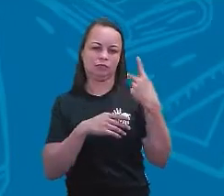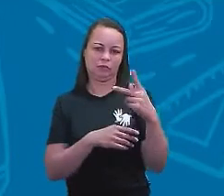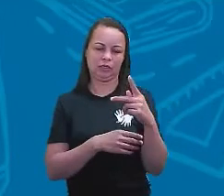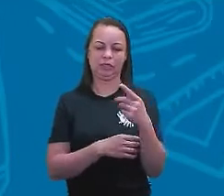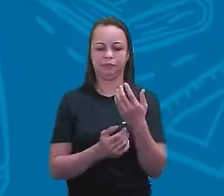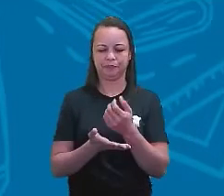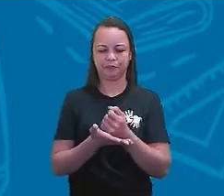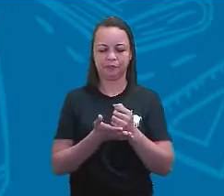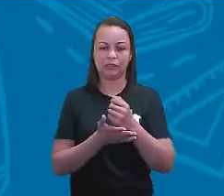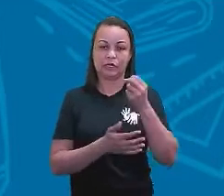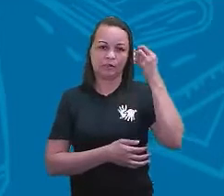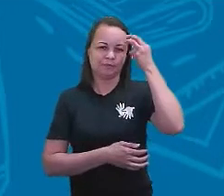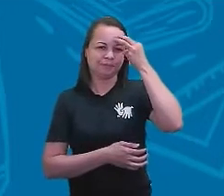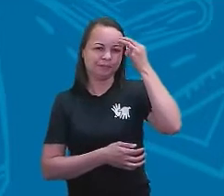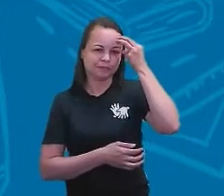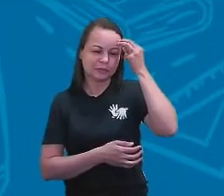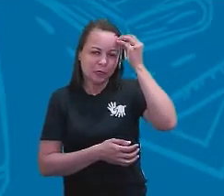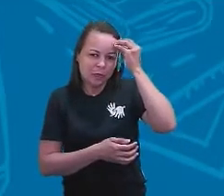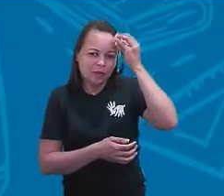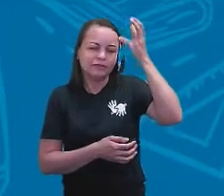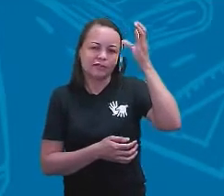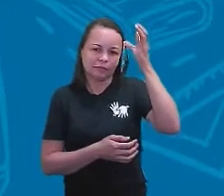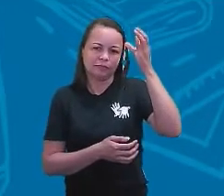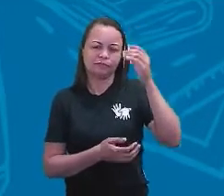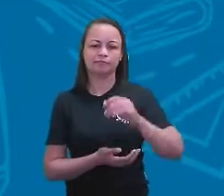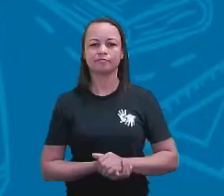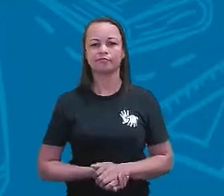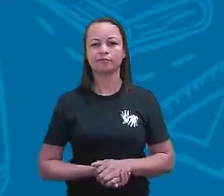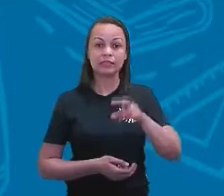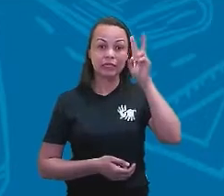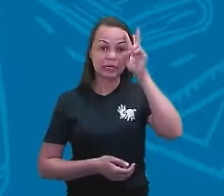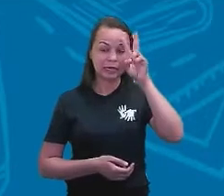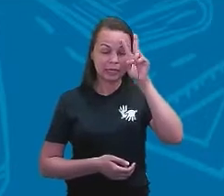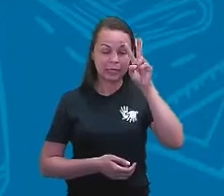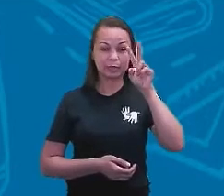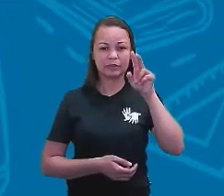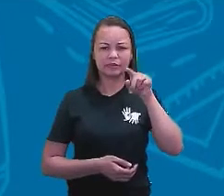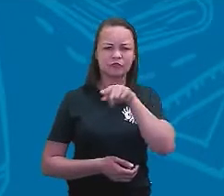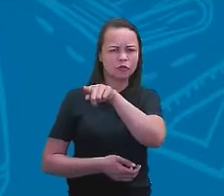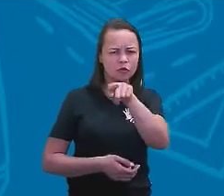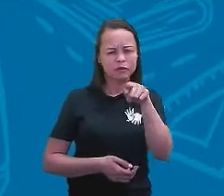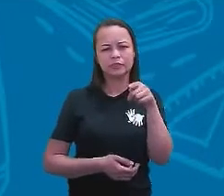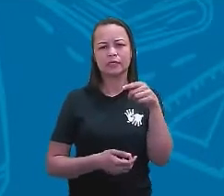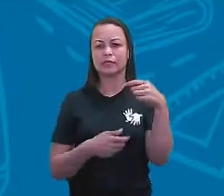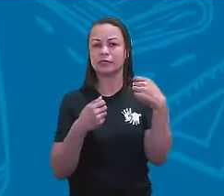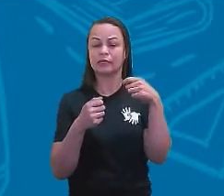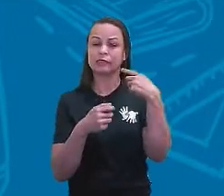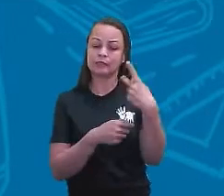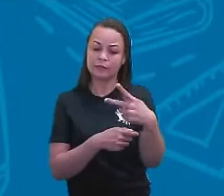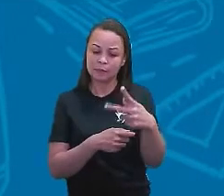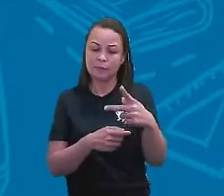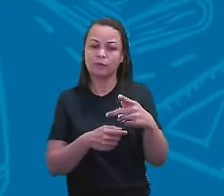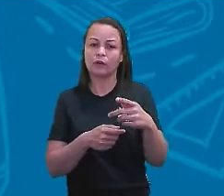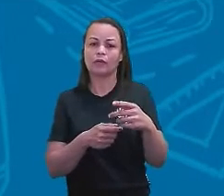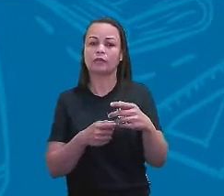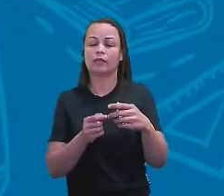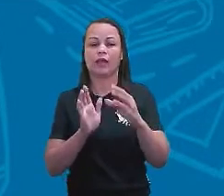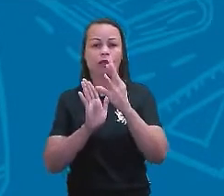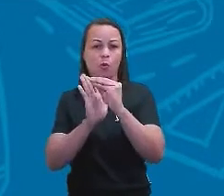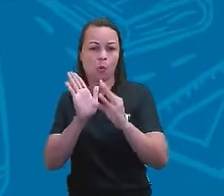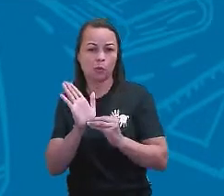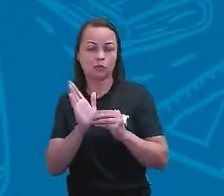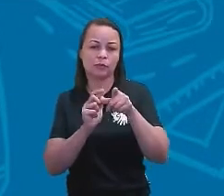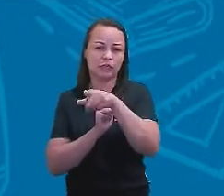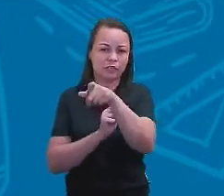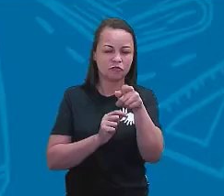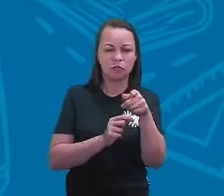o teu calibre mental, o teu repertório intelectual. E lembra-se, gente, esse assunto está aí para que você visite, que você também possa reverberar com quem